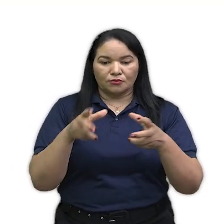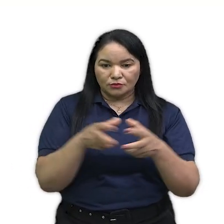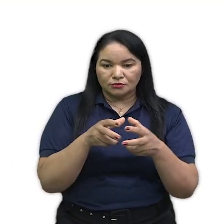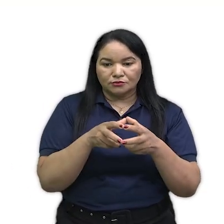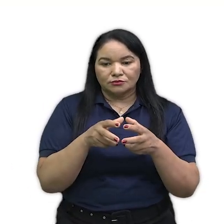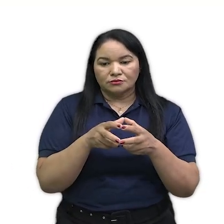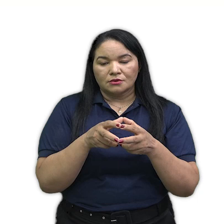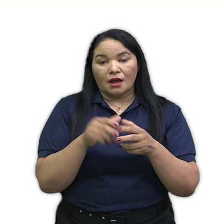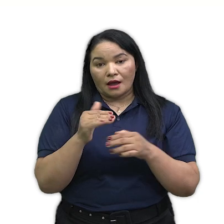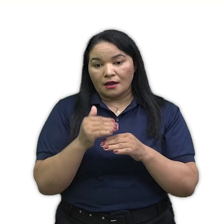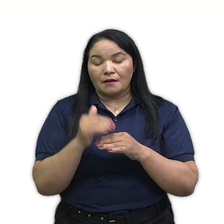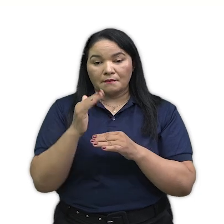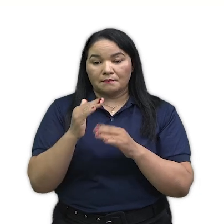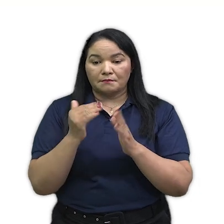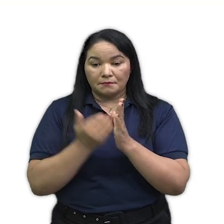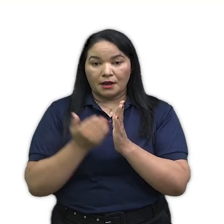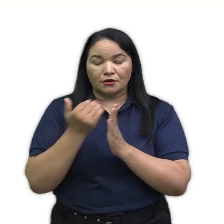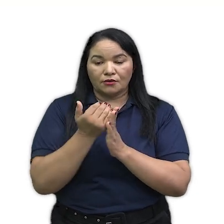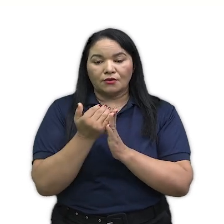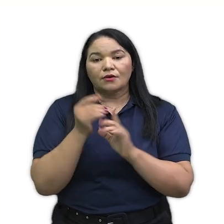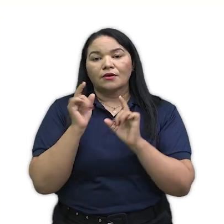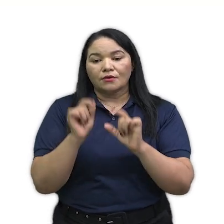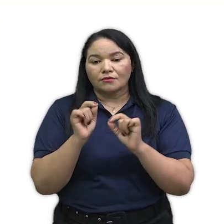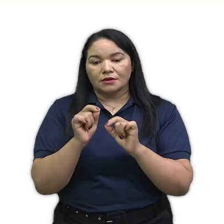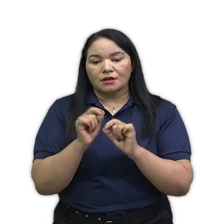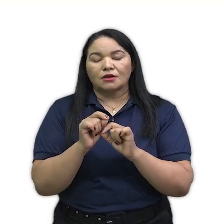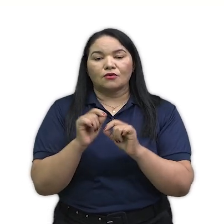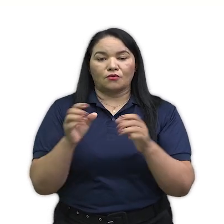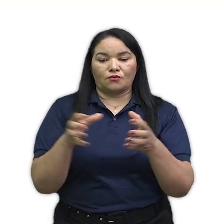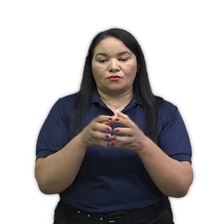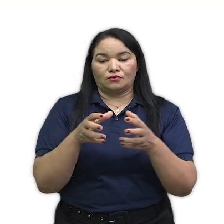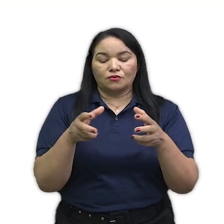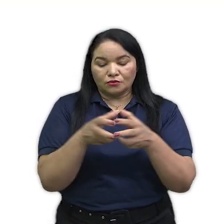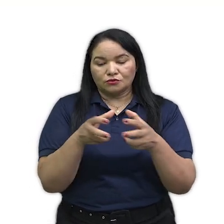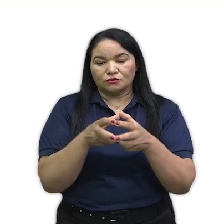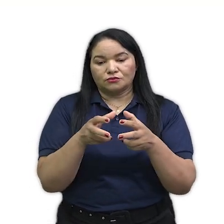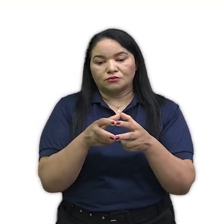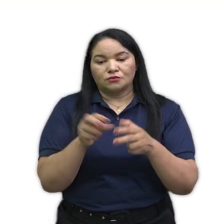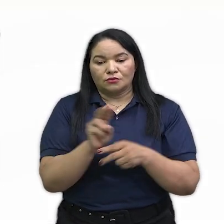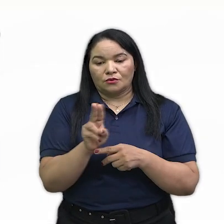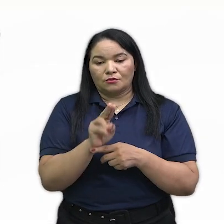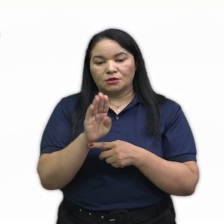maior, então esse conjunto é chamado de bimodal. Perfeito?